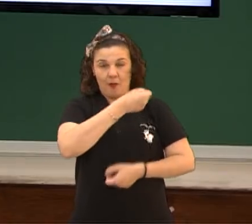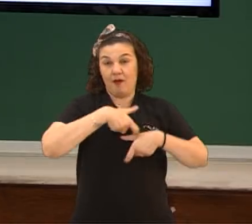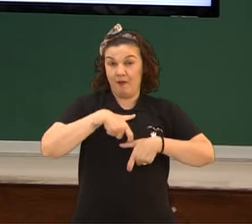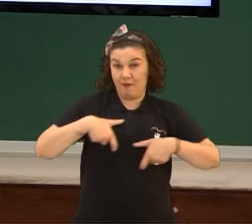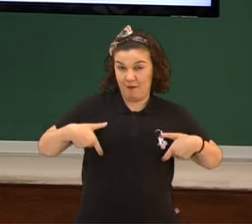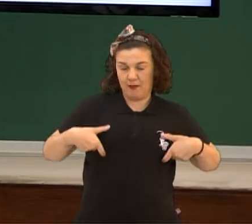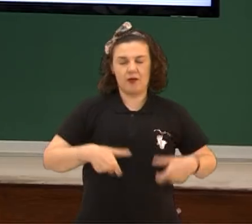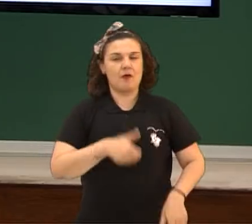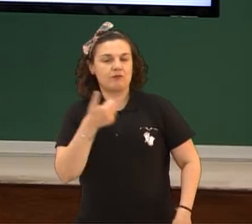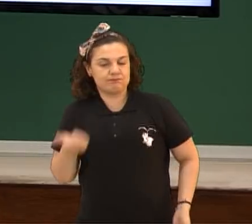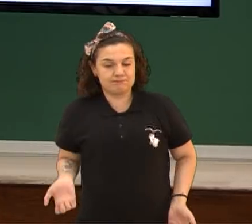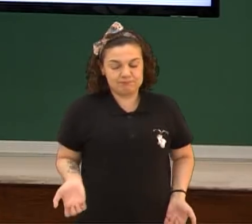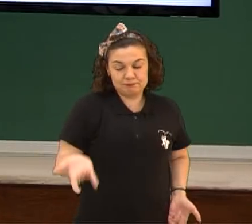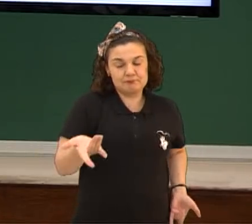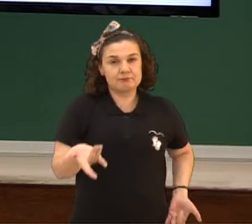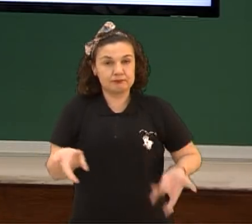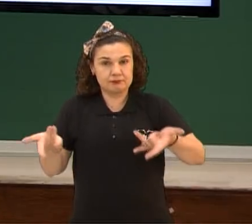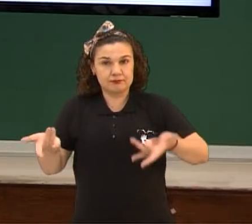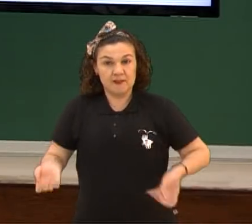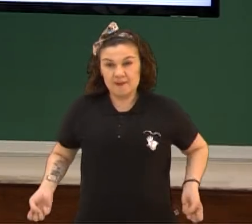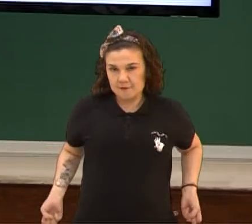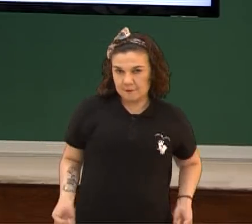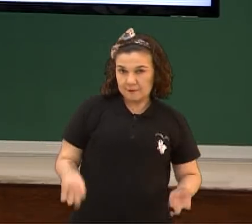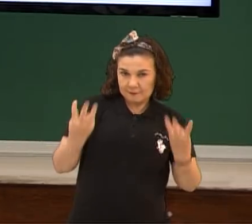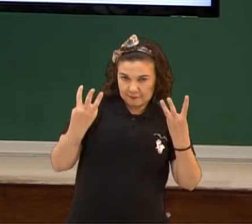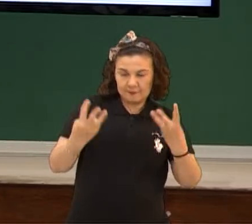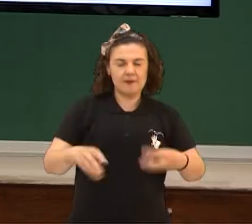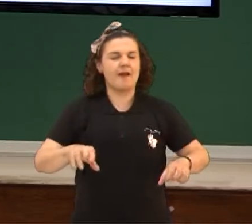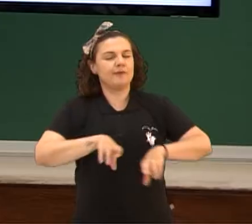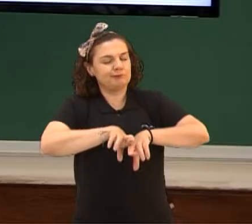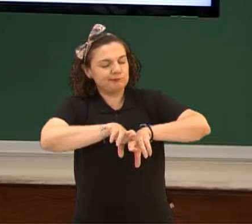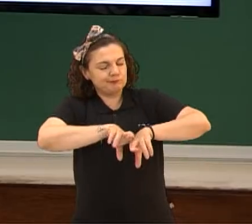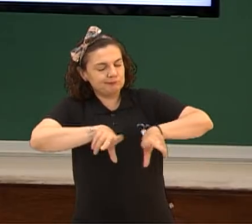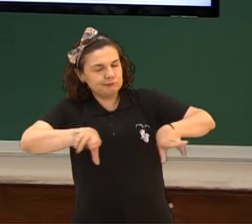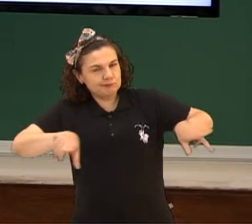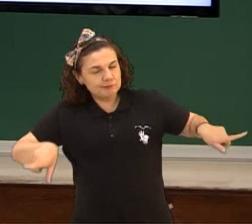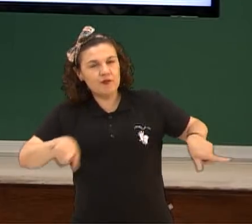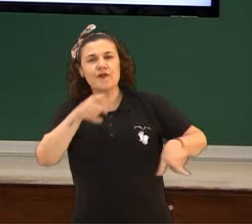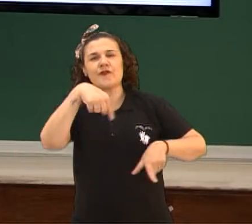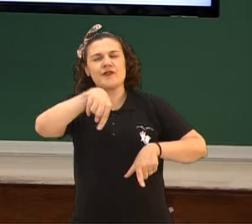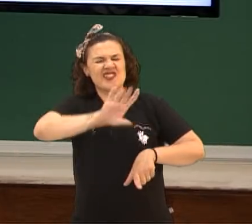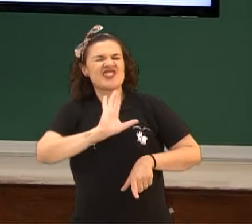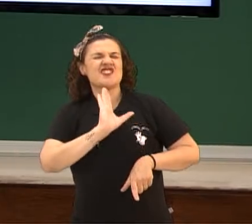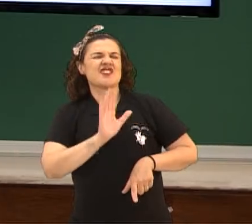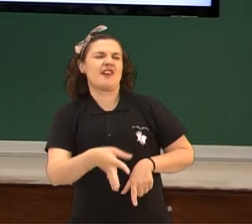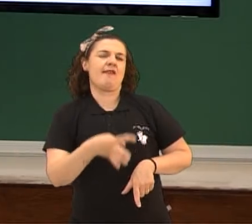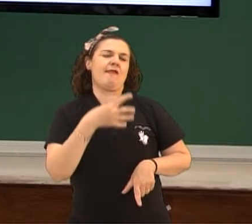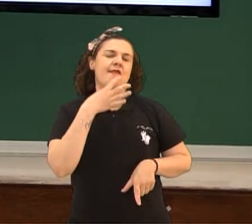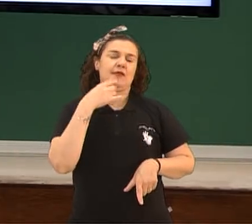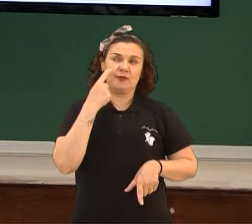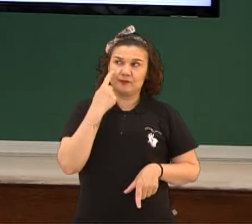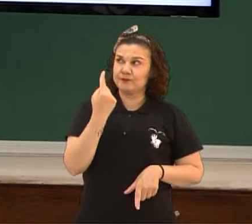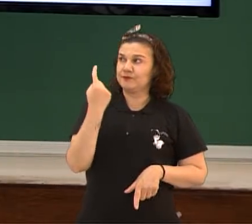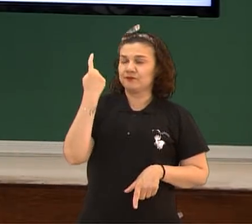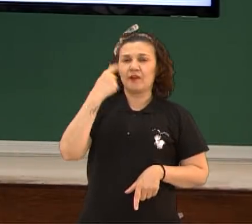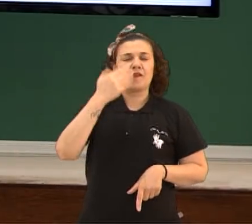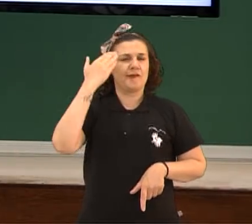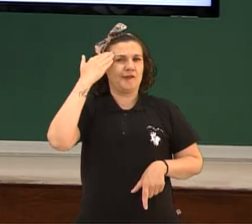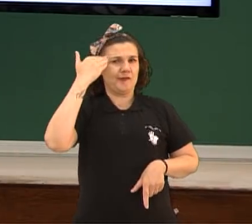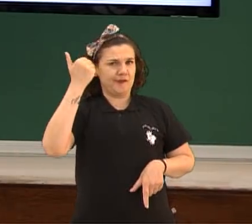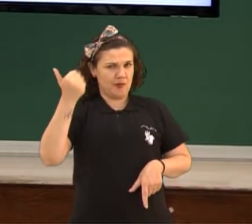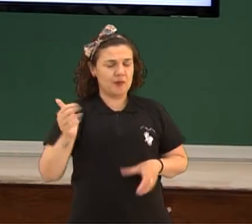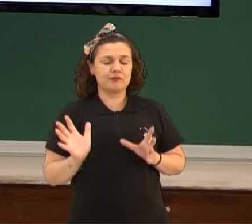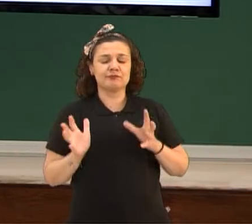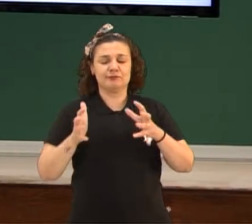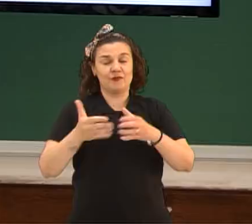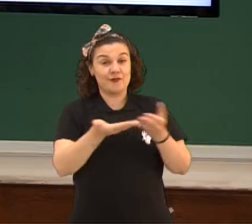Marvel, temos Homem-Aranha, Wolverine e assim vai. São N personagens que vocês podem já identificar aí, né? Que é muito conhecido